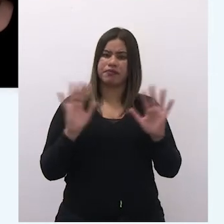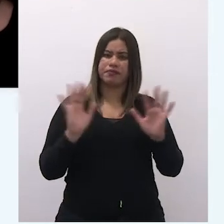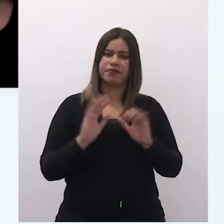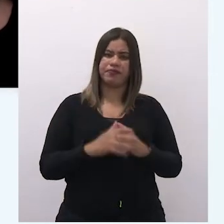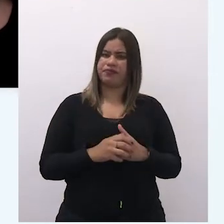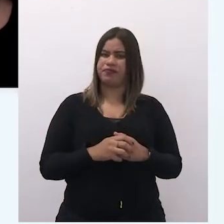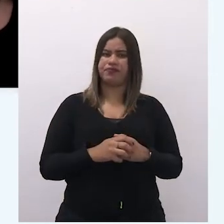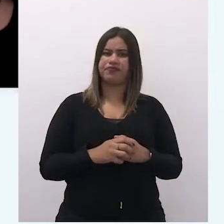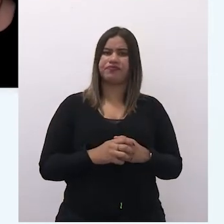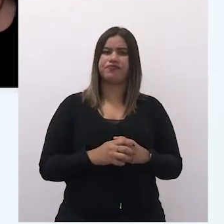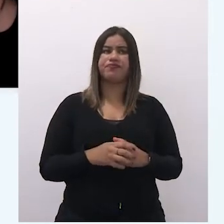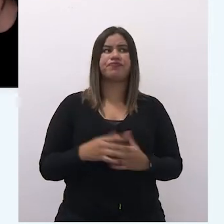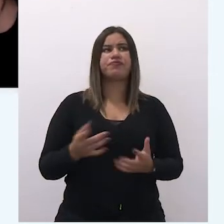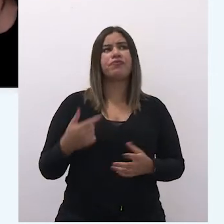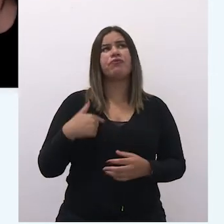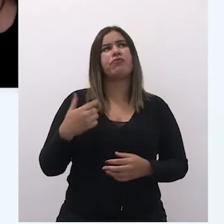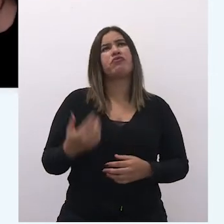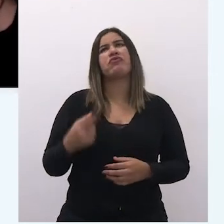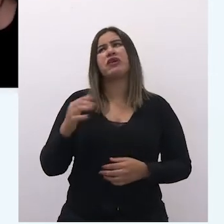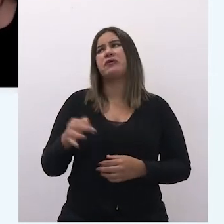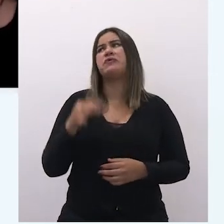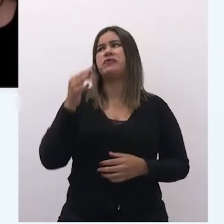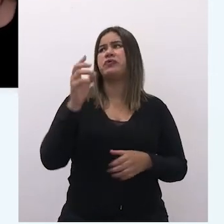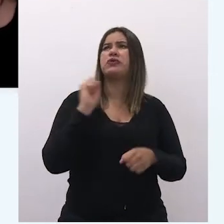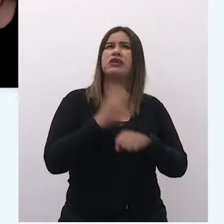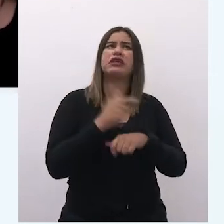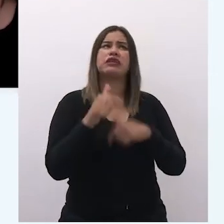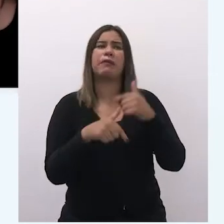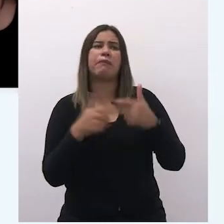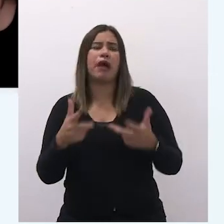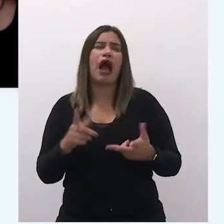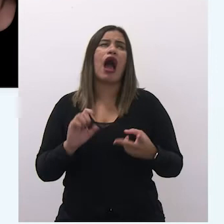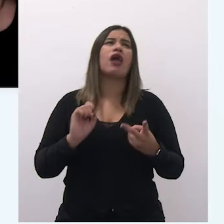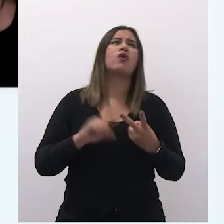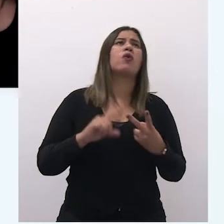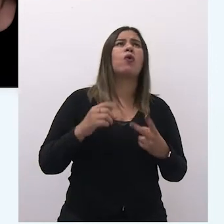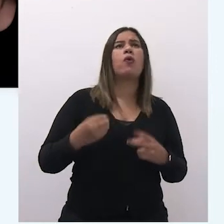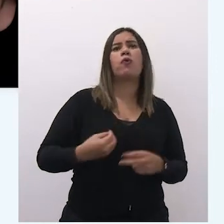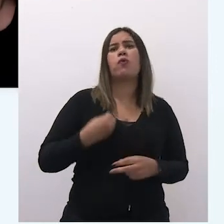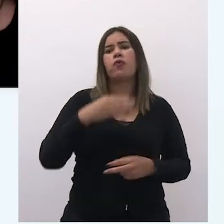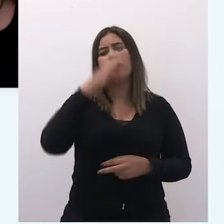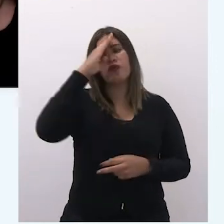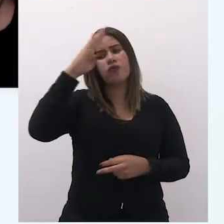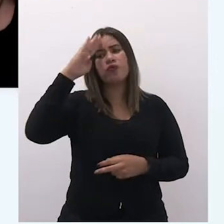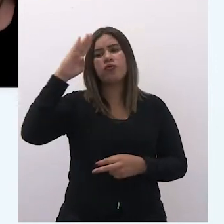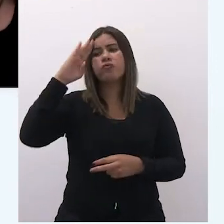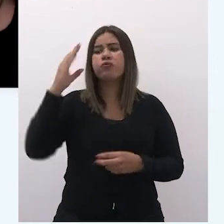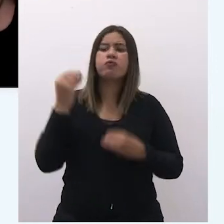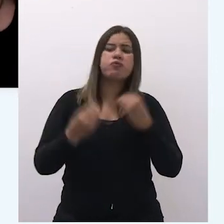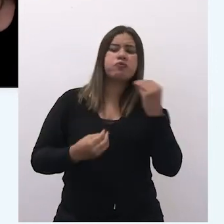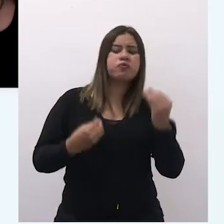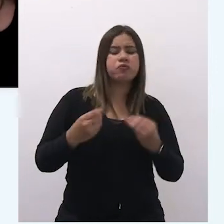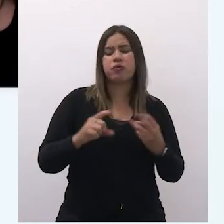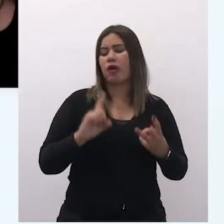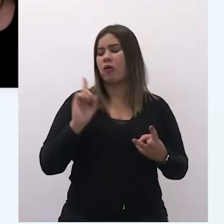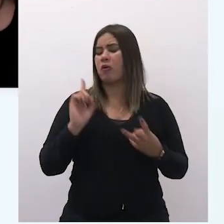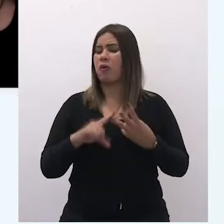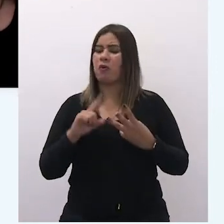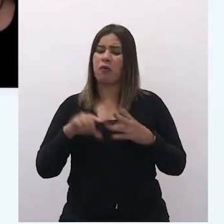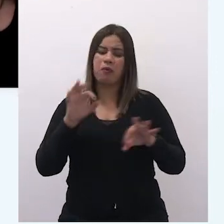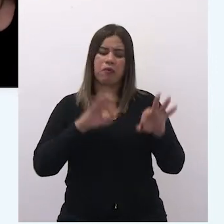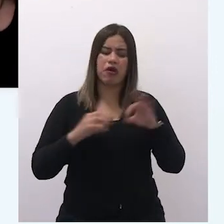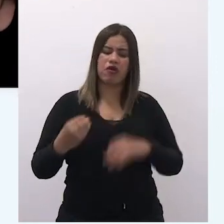no que ele vai querer ser na vida, no mercado de trabalho, ou na sua vida acadêmica, ou no seu projeto de